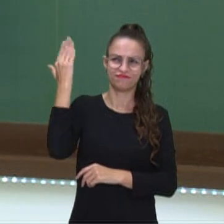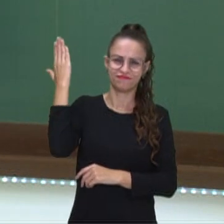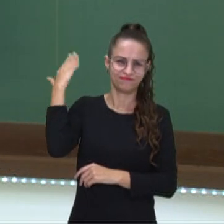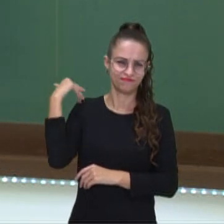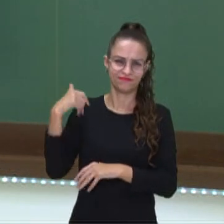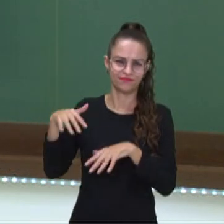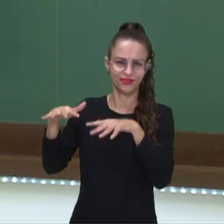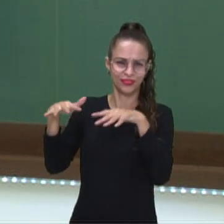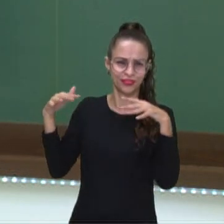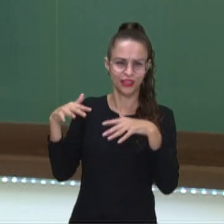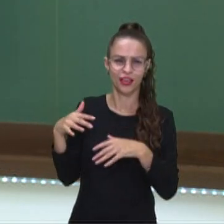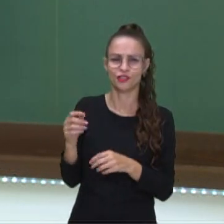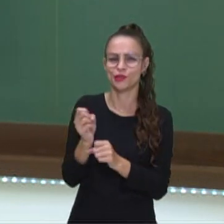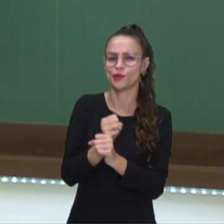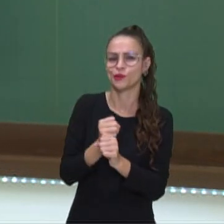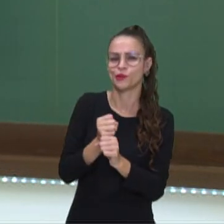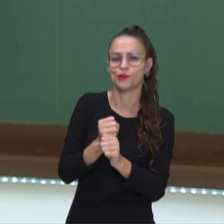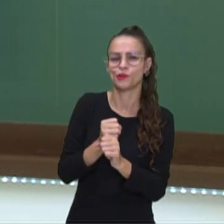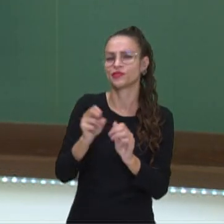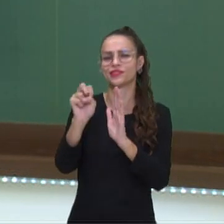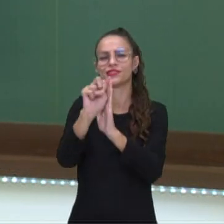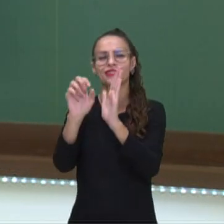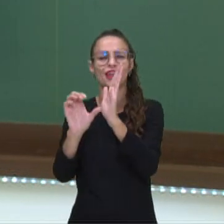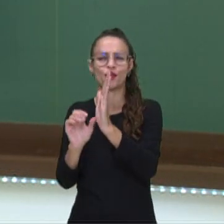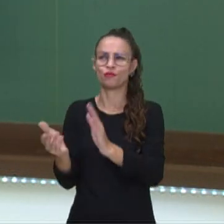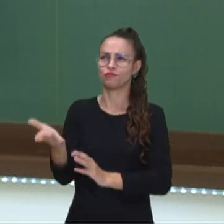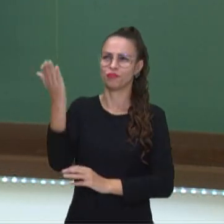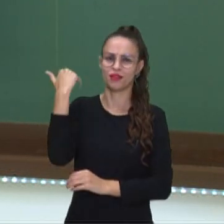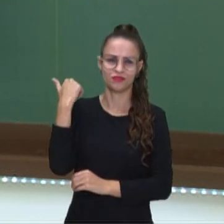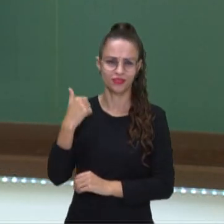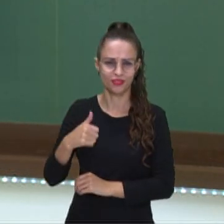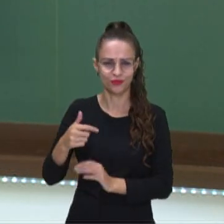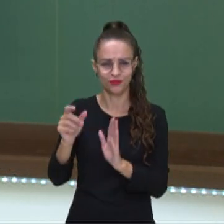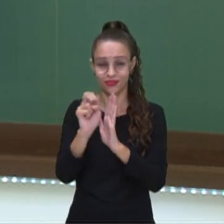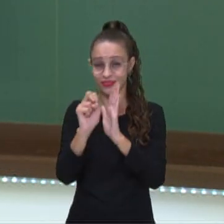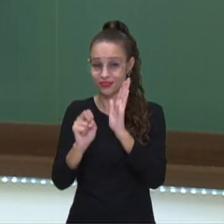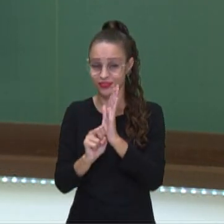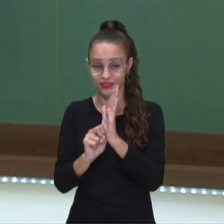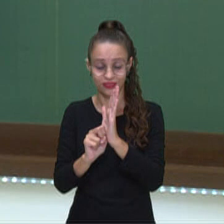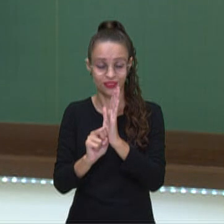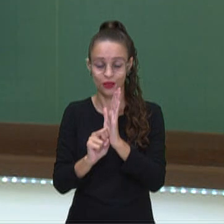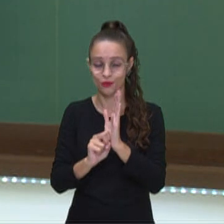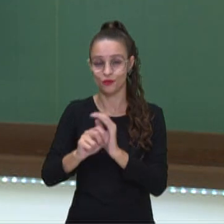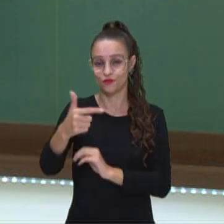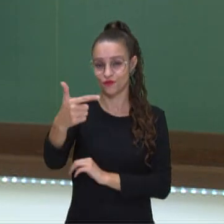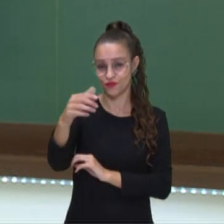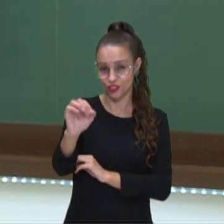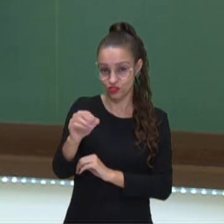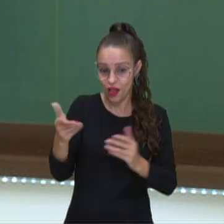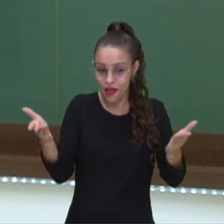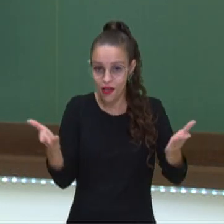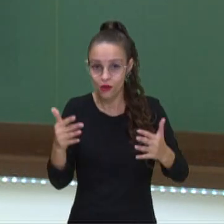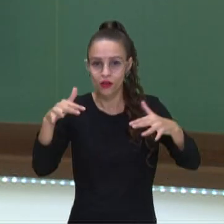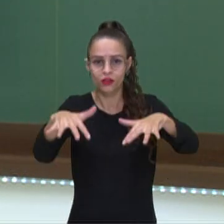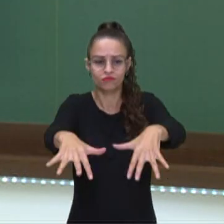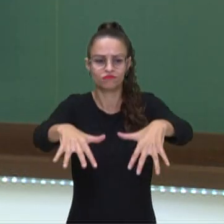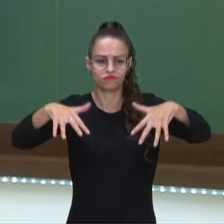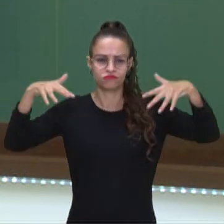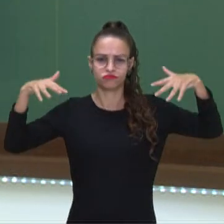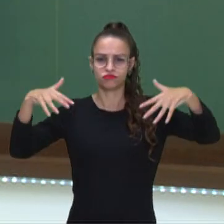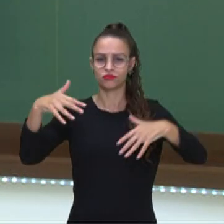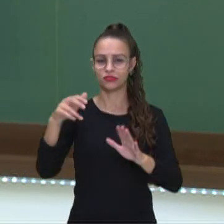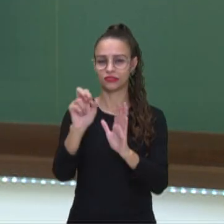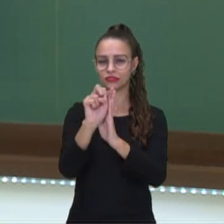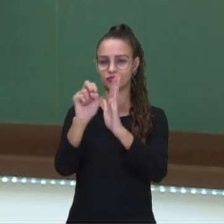lá, né, no século passado, vamos dizer, no século XX. Os estádios do século XXI são estádios